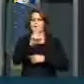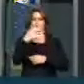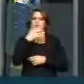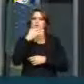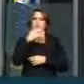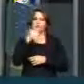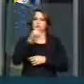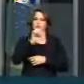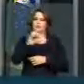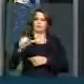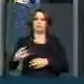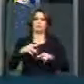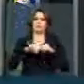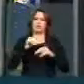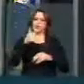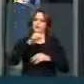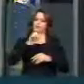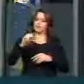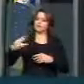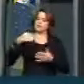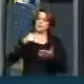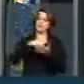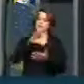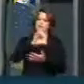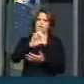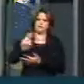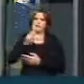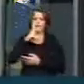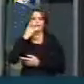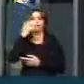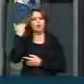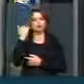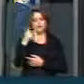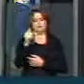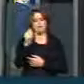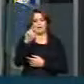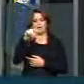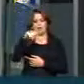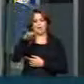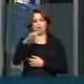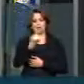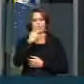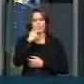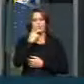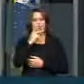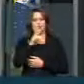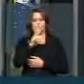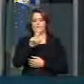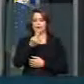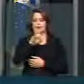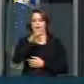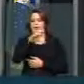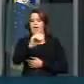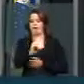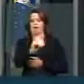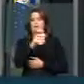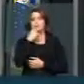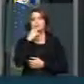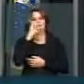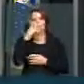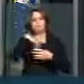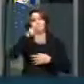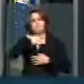dezembro de 1993. De 93 a 95, foi pároco do bairro de Valéria, em Salvador, e capelão